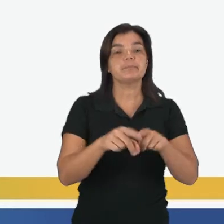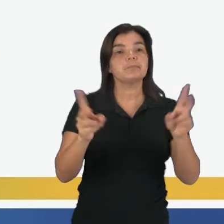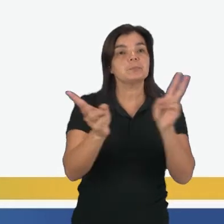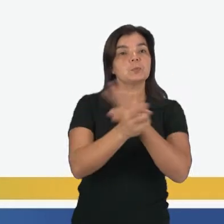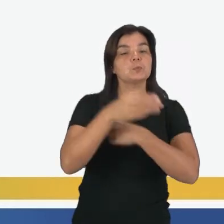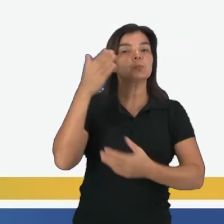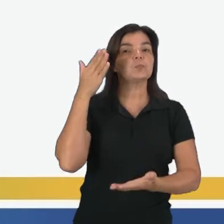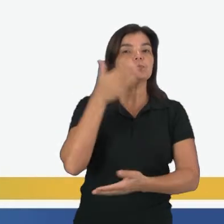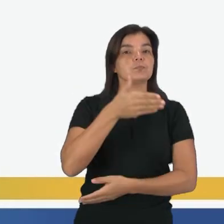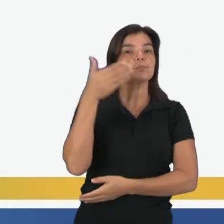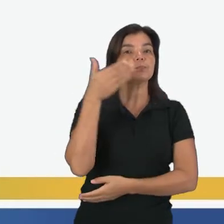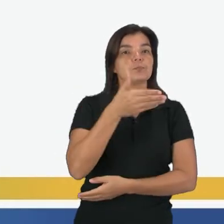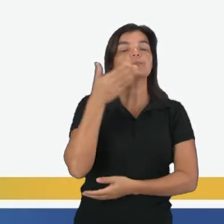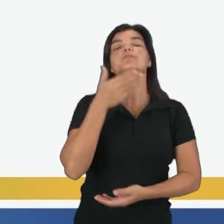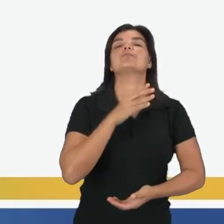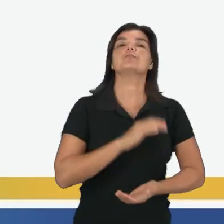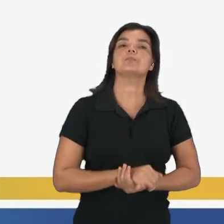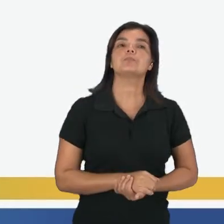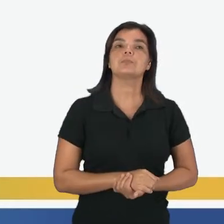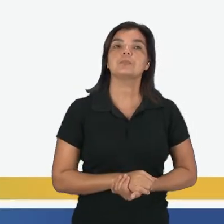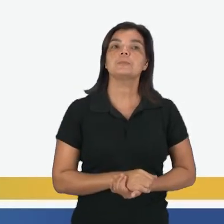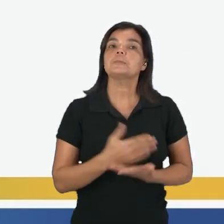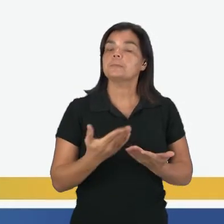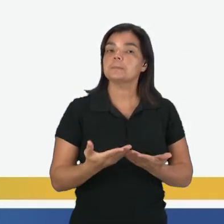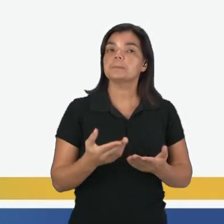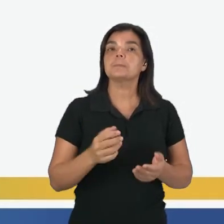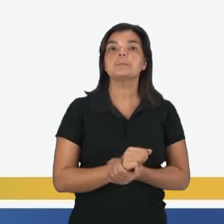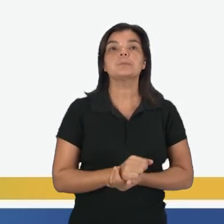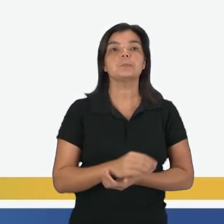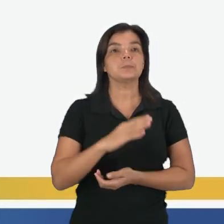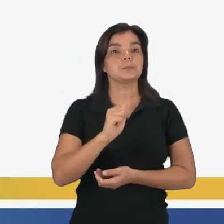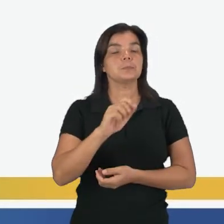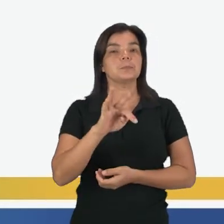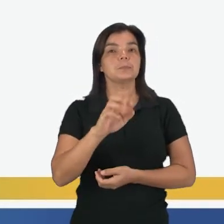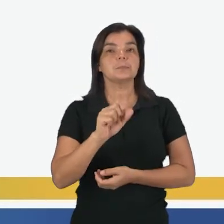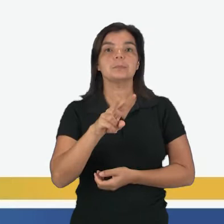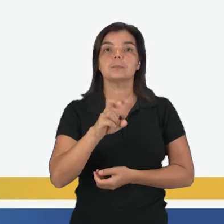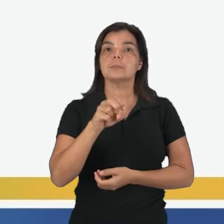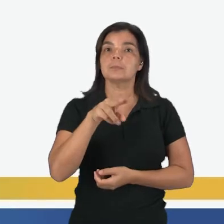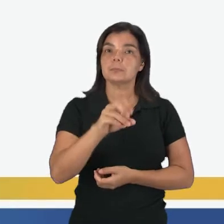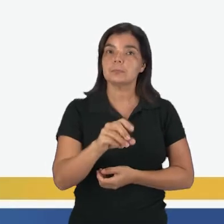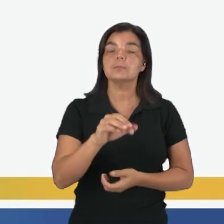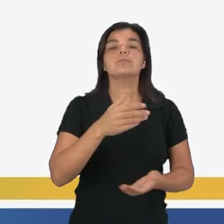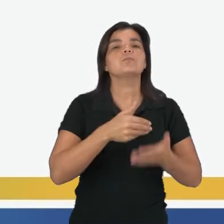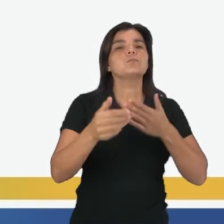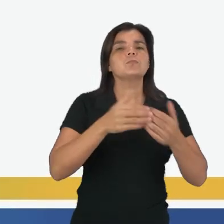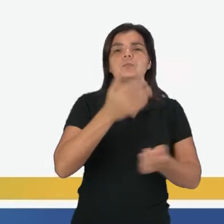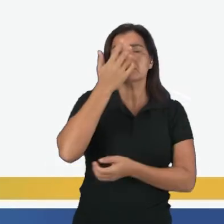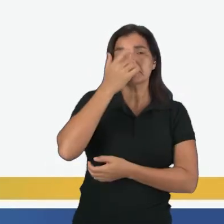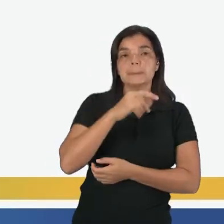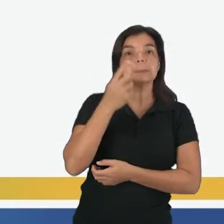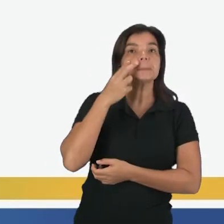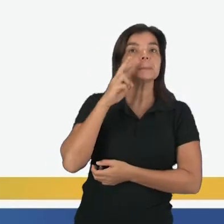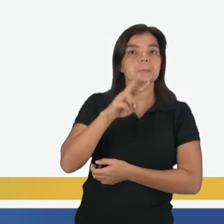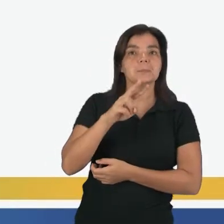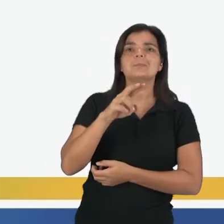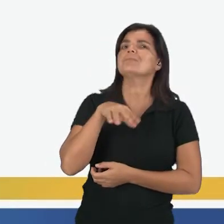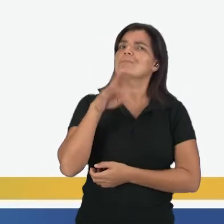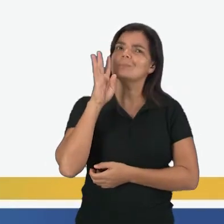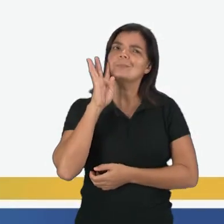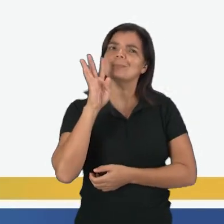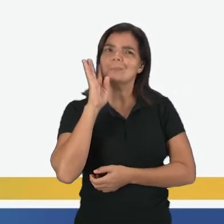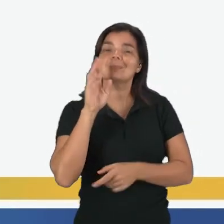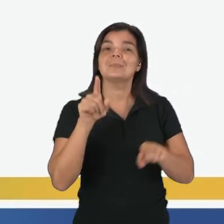a ventos constantes. Então esse catavento, até os dias de hoje, qualquer uma criança quando vê acha muito